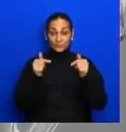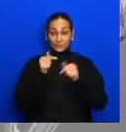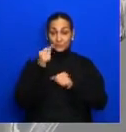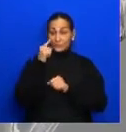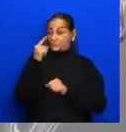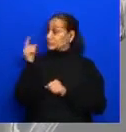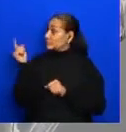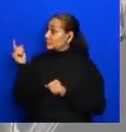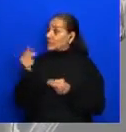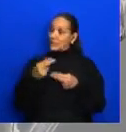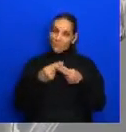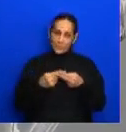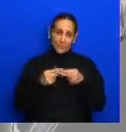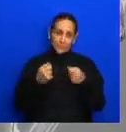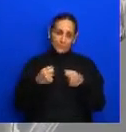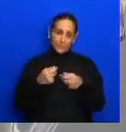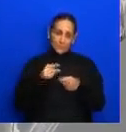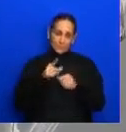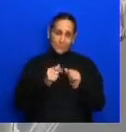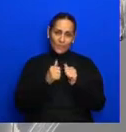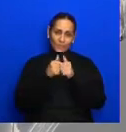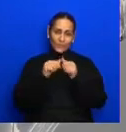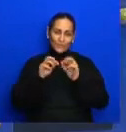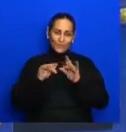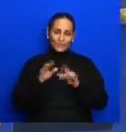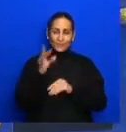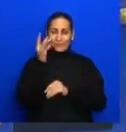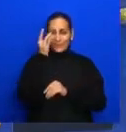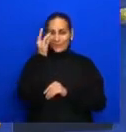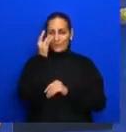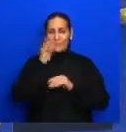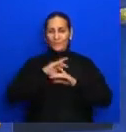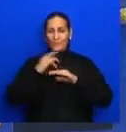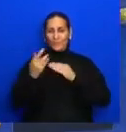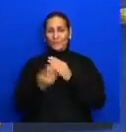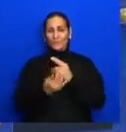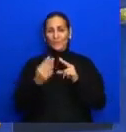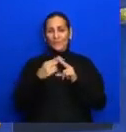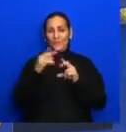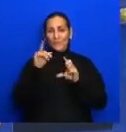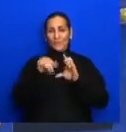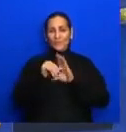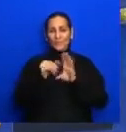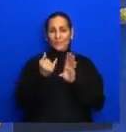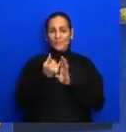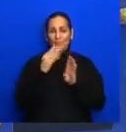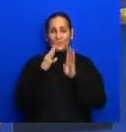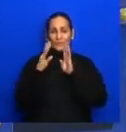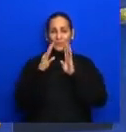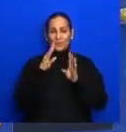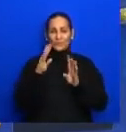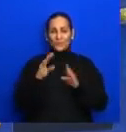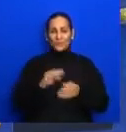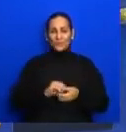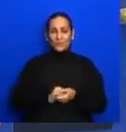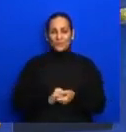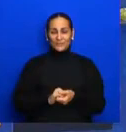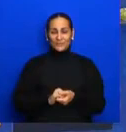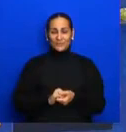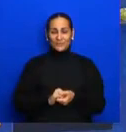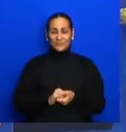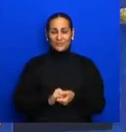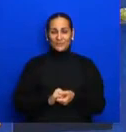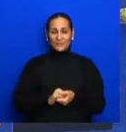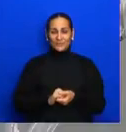Um pouquinho de paciência. Você acompanhando a nossa transmissão ao vivo pelos perfis da Caixa e da Rede TV no YouTube e no